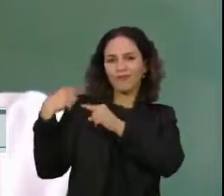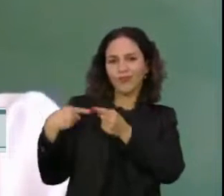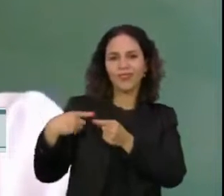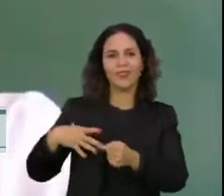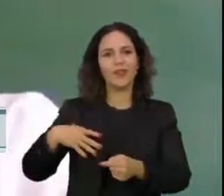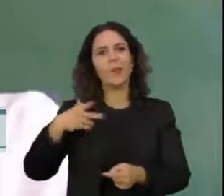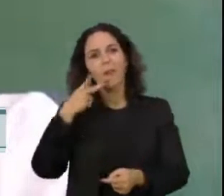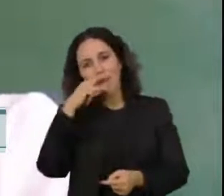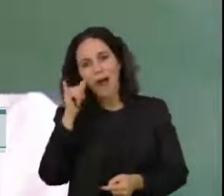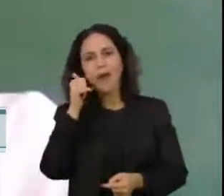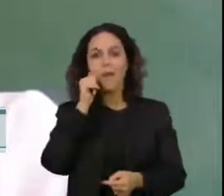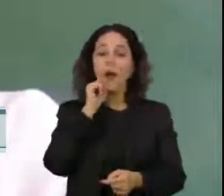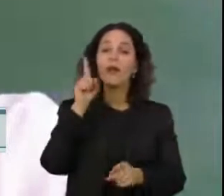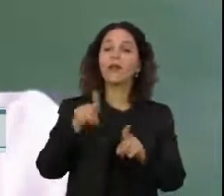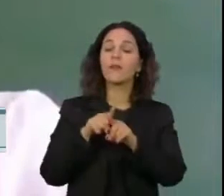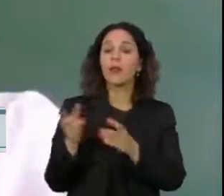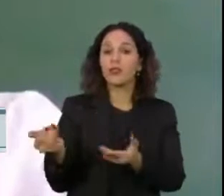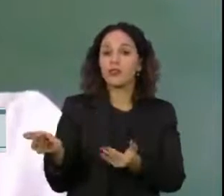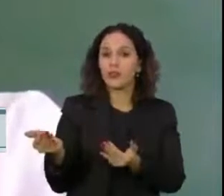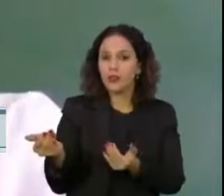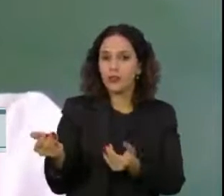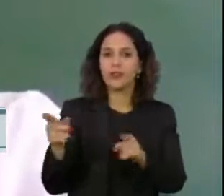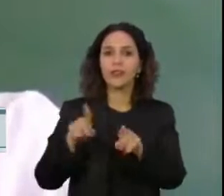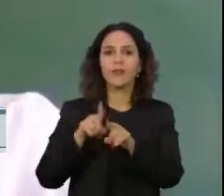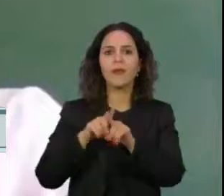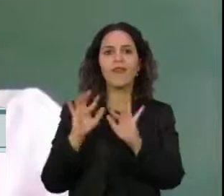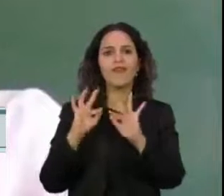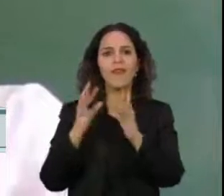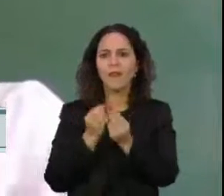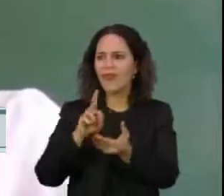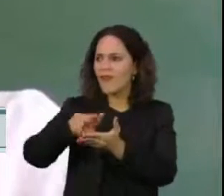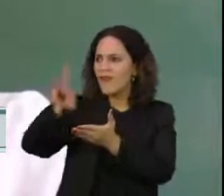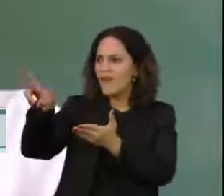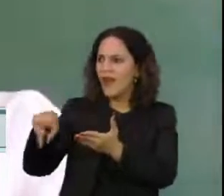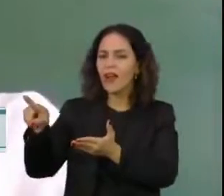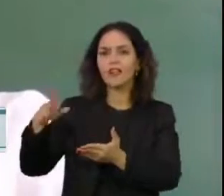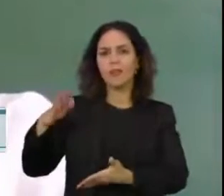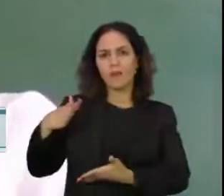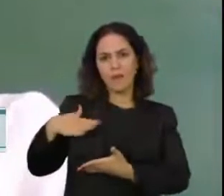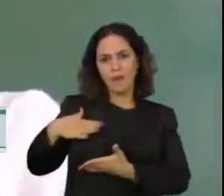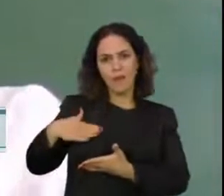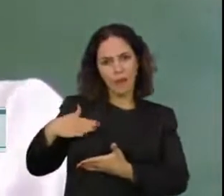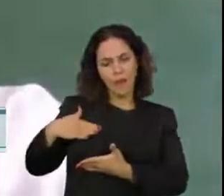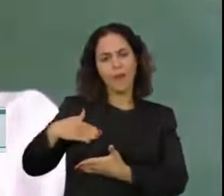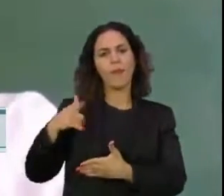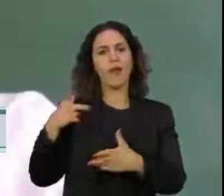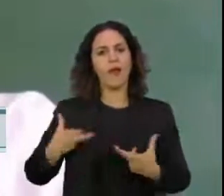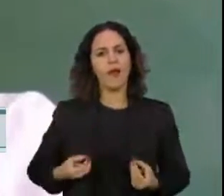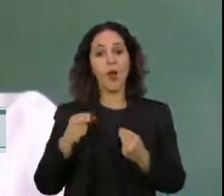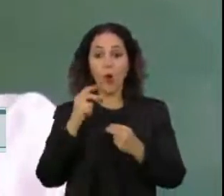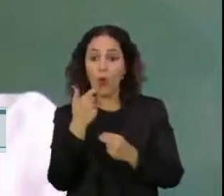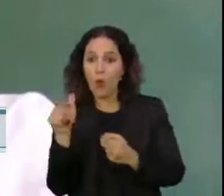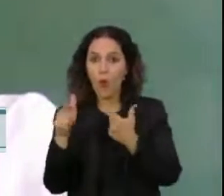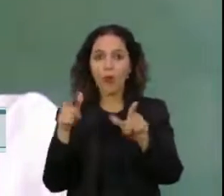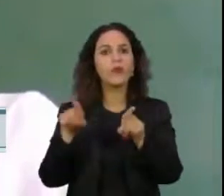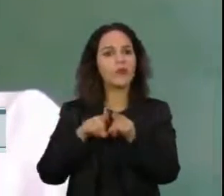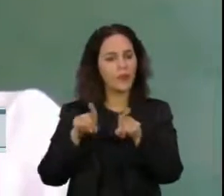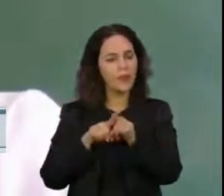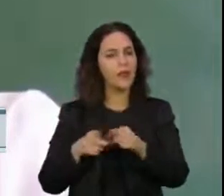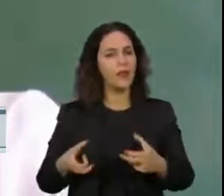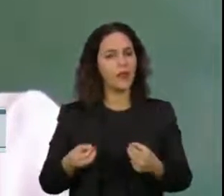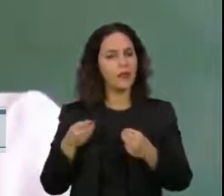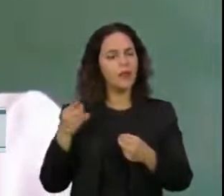em idades jovens, múltiplos parentes com câncer de mama ou outros cânceres. Então, esses